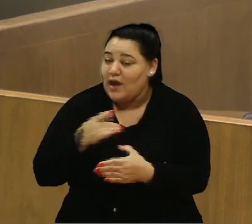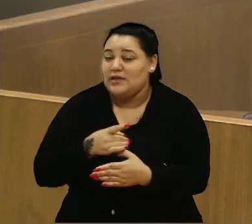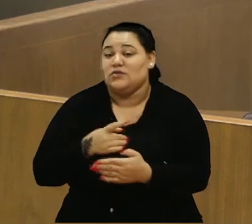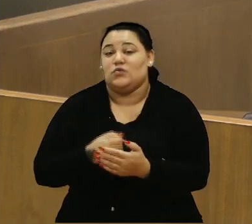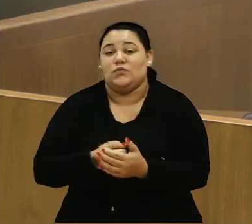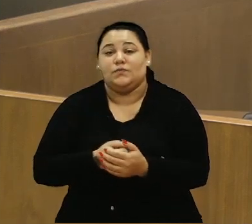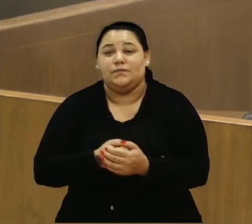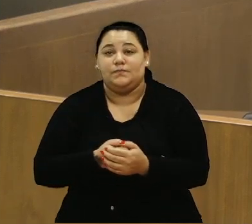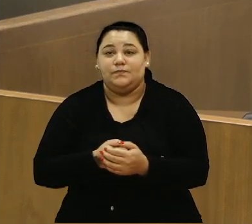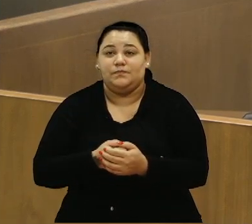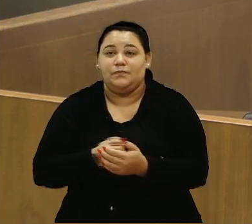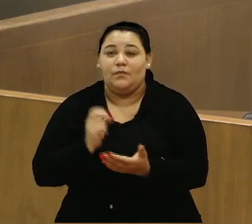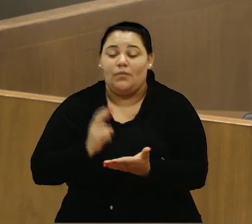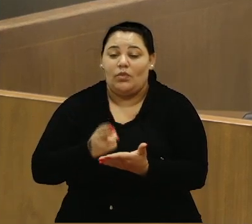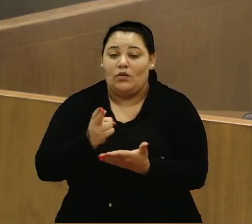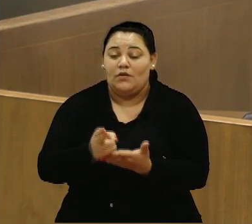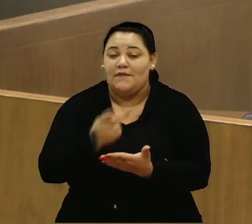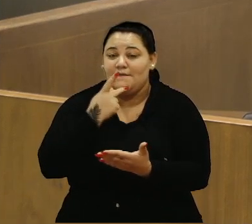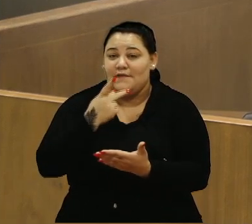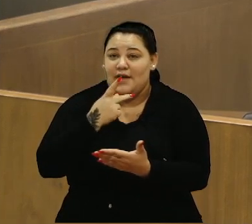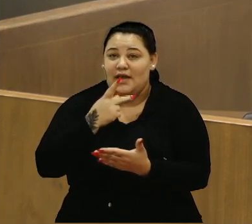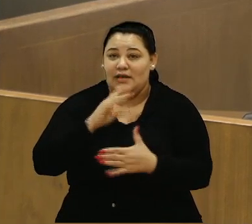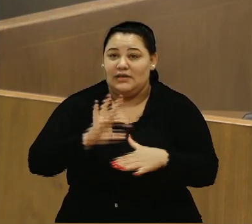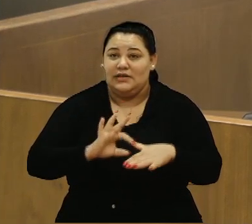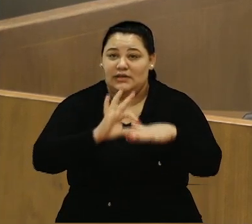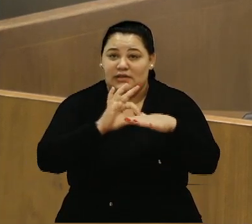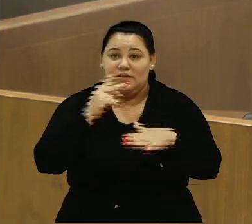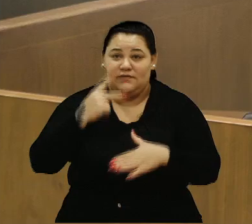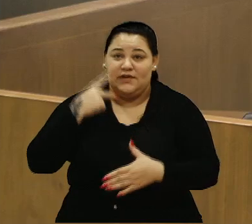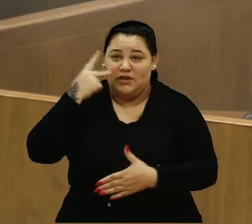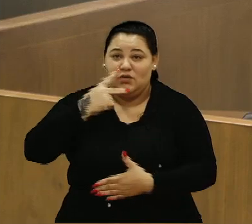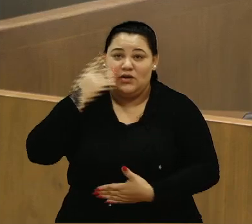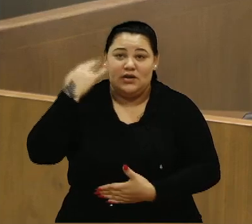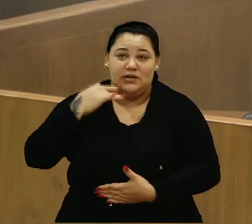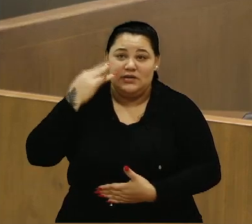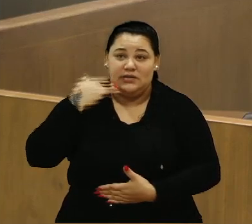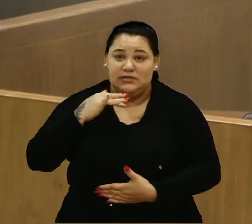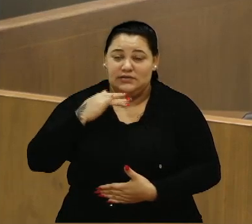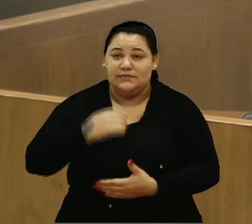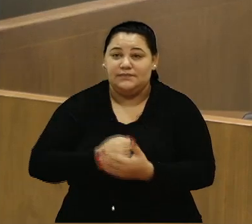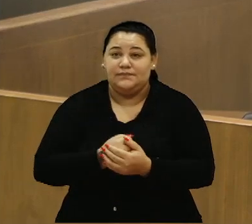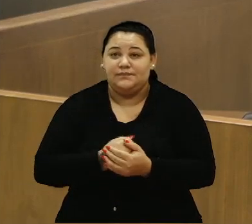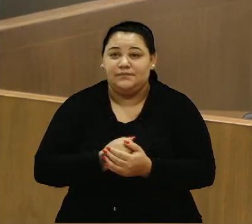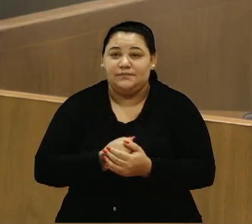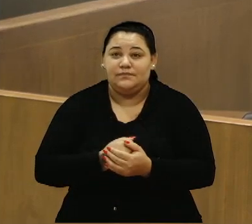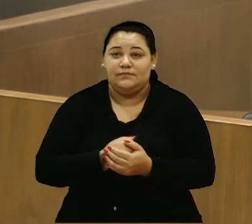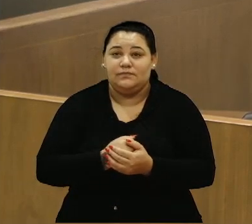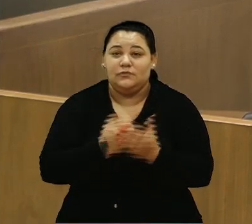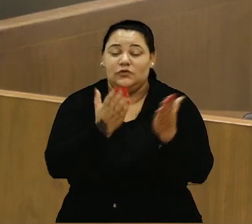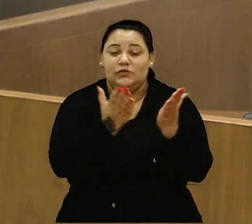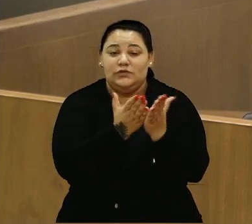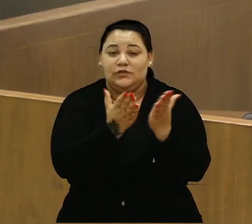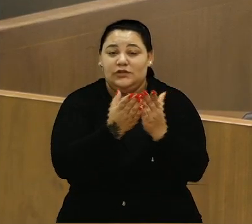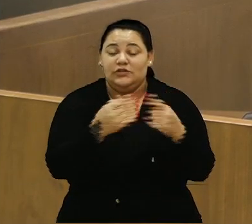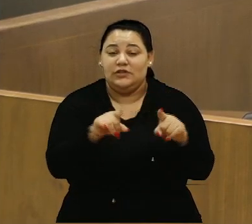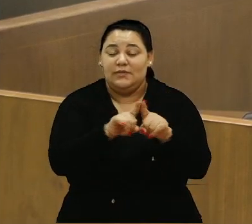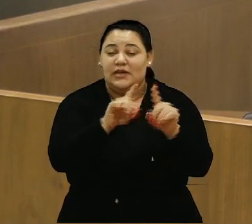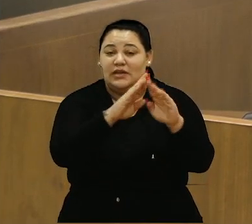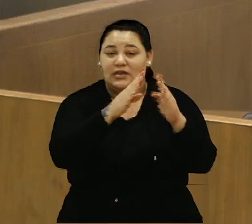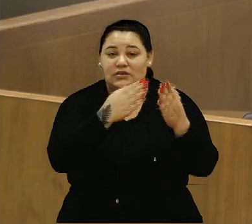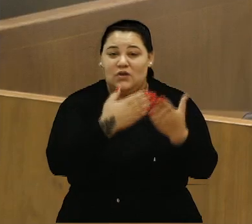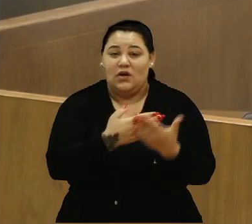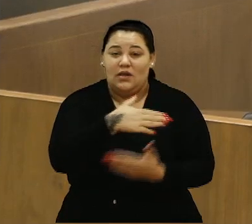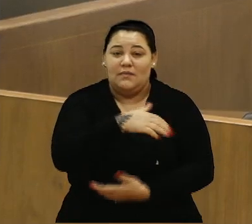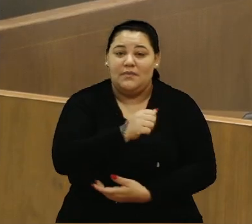declaração de líder pela bancada do PCdoB, vereadora Andressa Marques, e só destaco a presença aqui dos estudantes da Escola